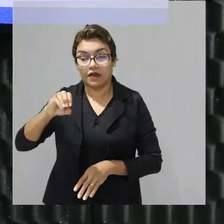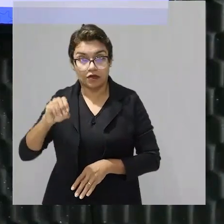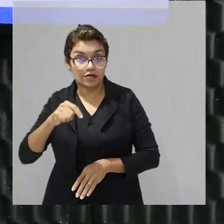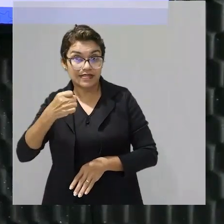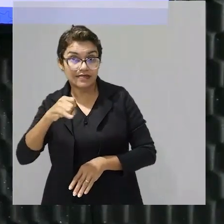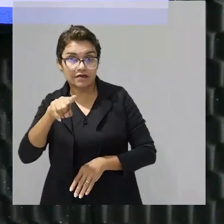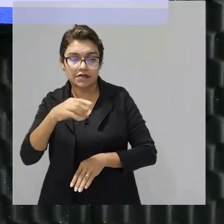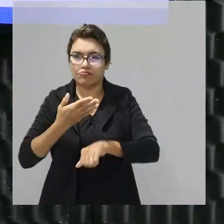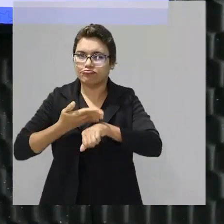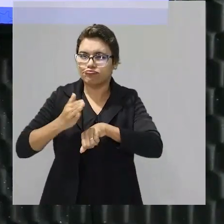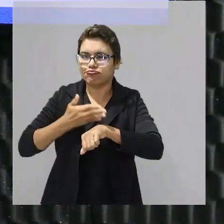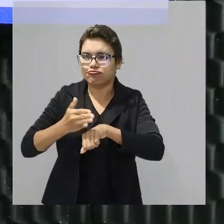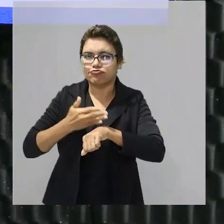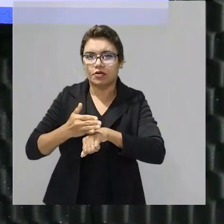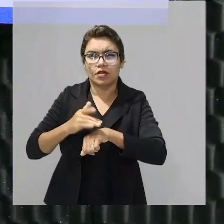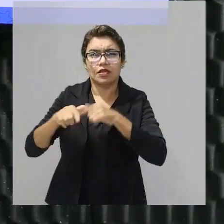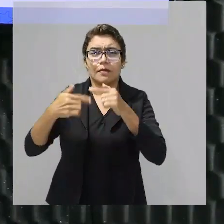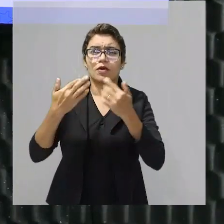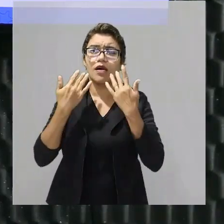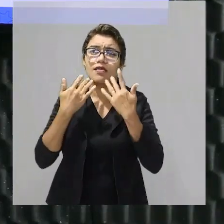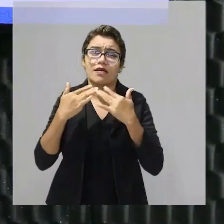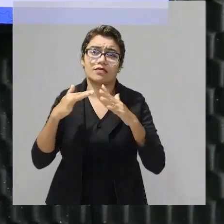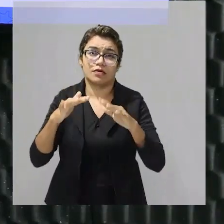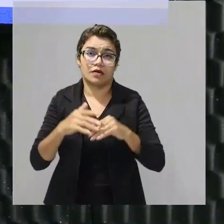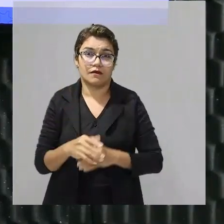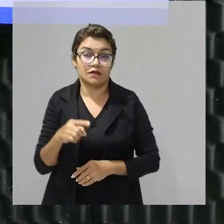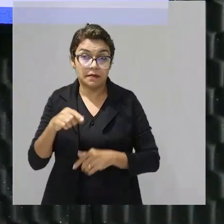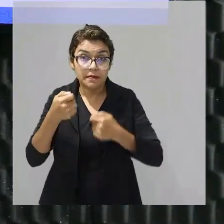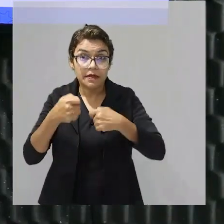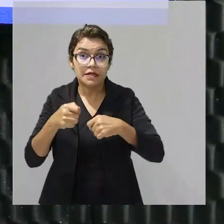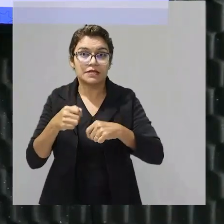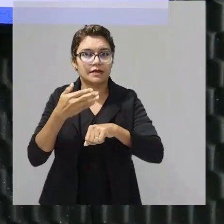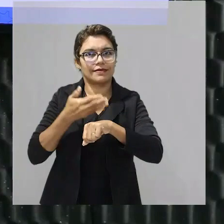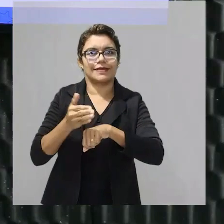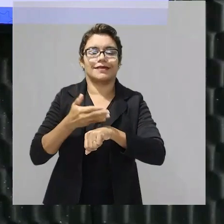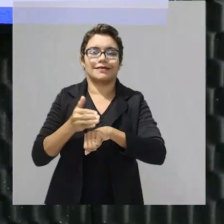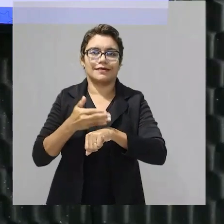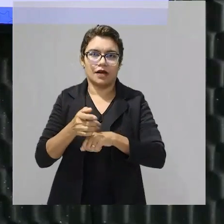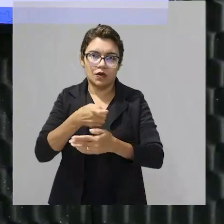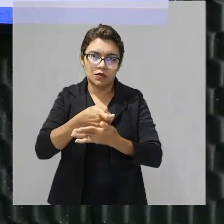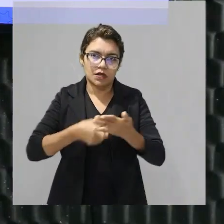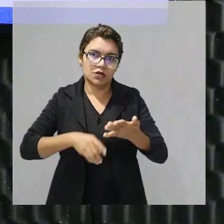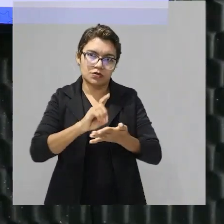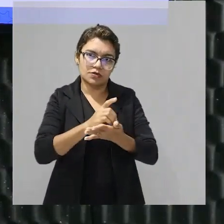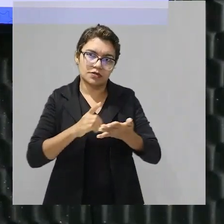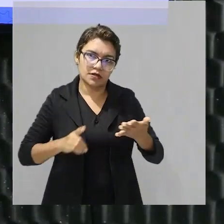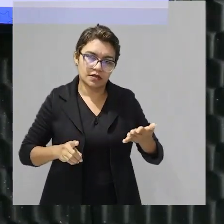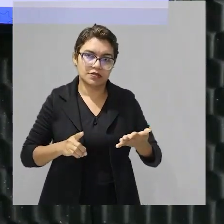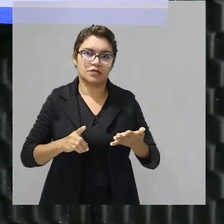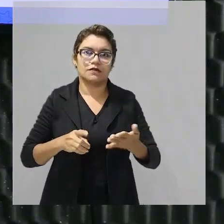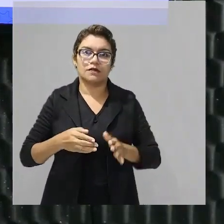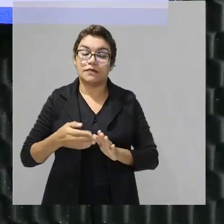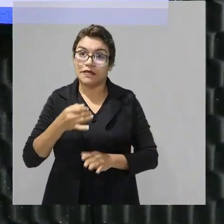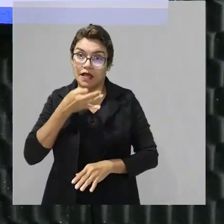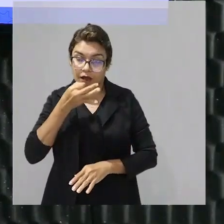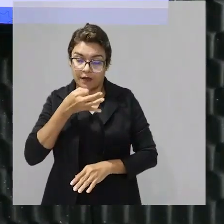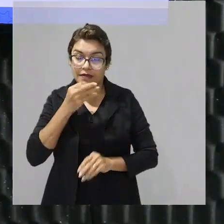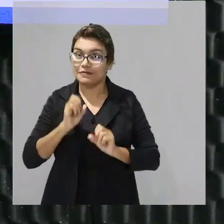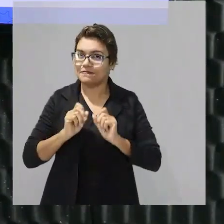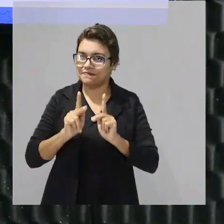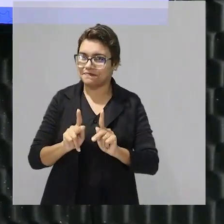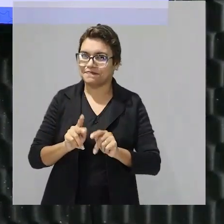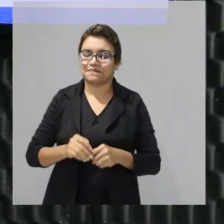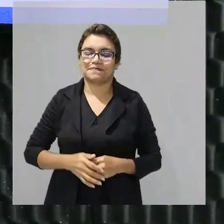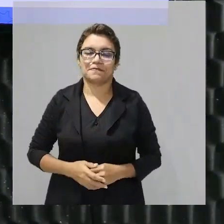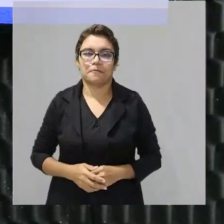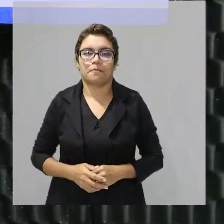escrevendo várias redações. À medida que vocês vão escrevendo, vocês vão pegando todas essas informações e vocês vão quase